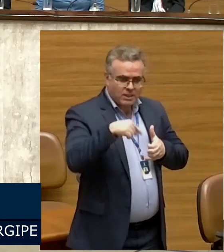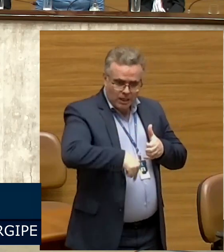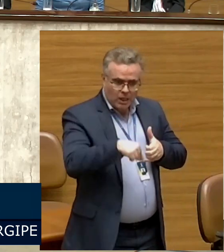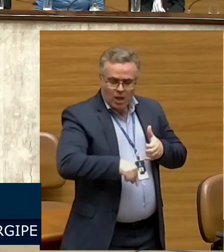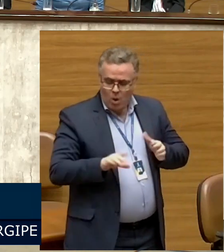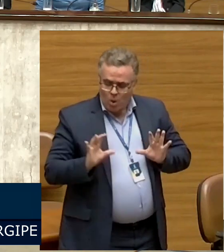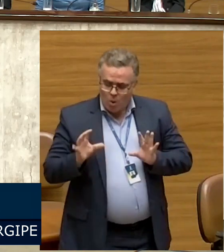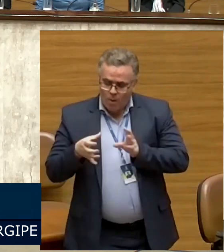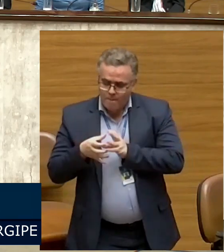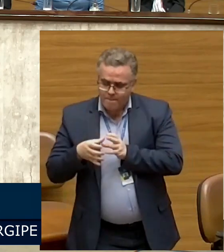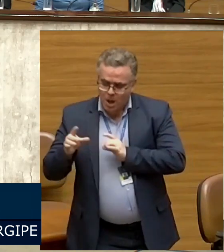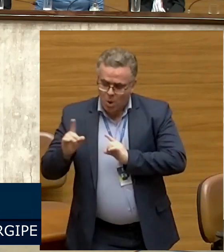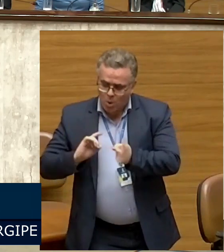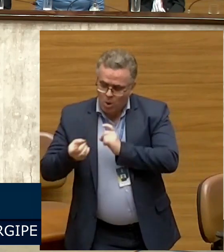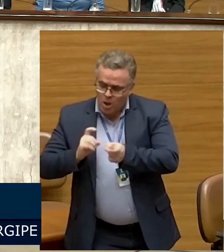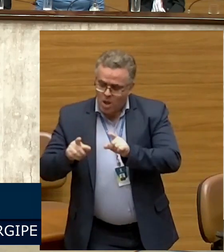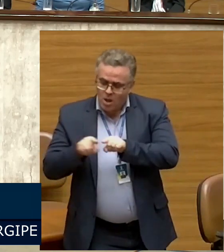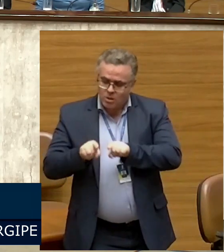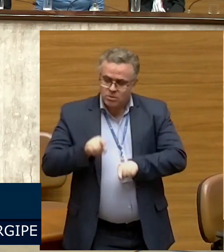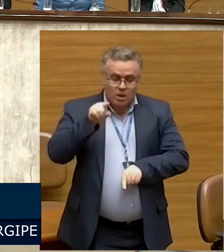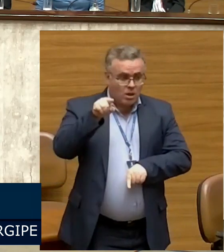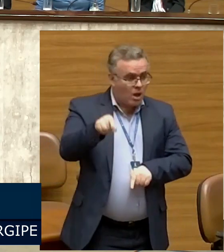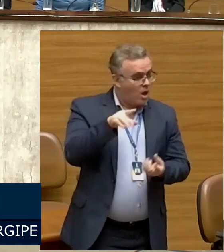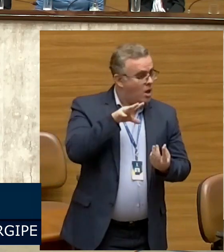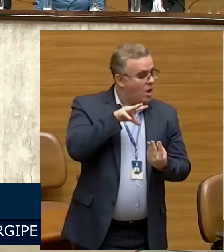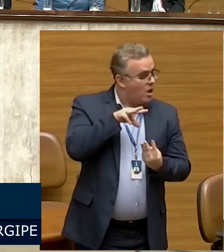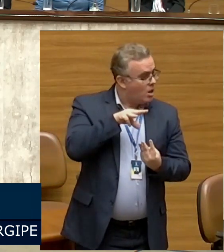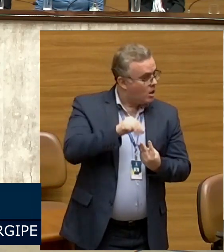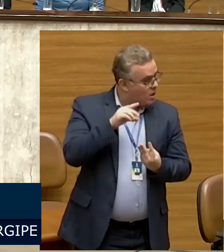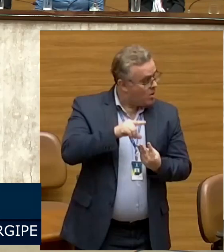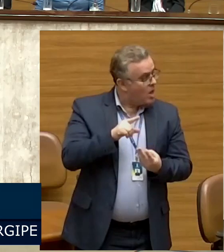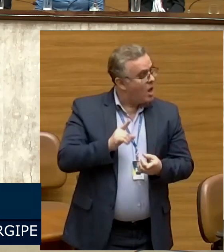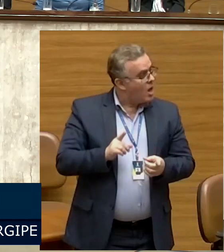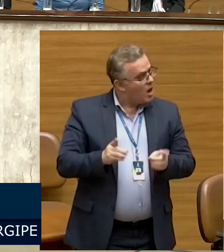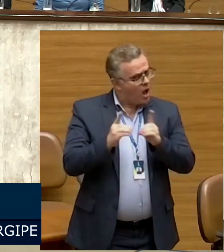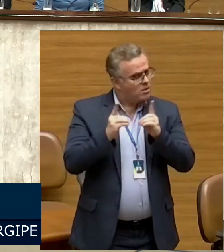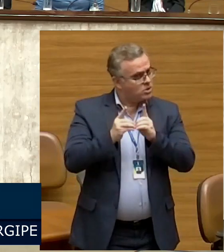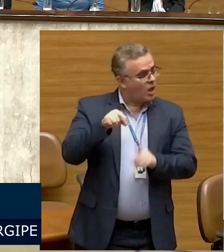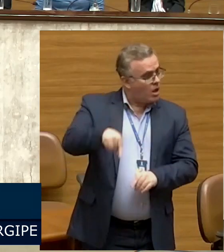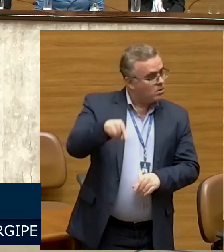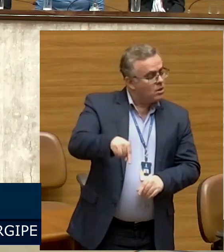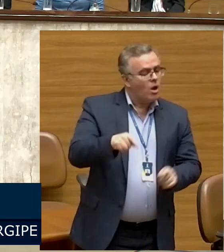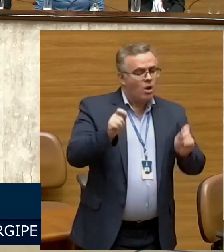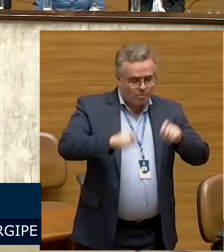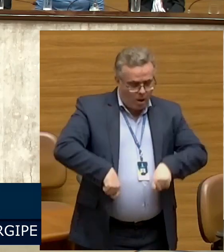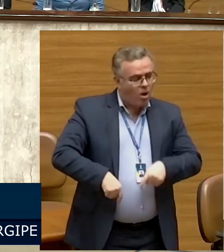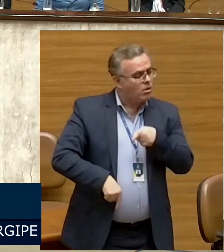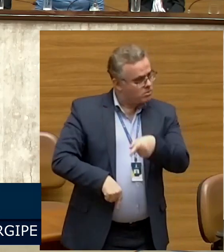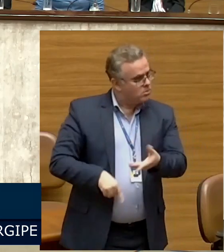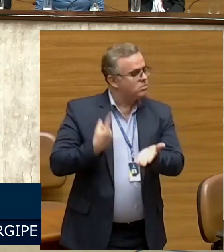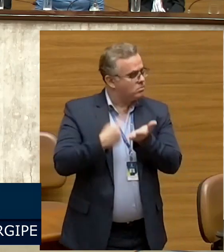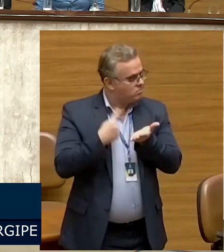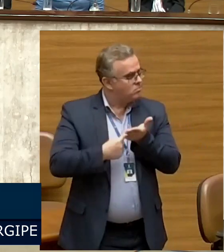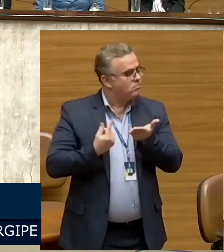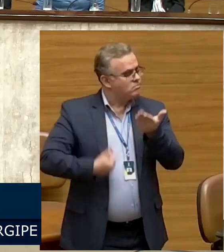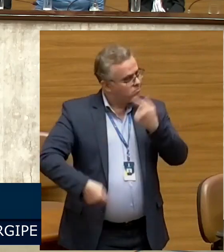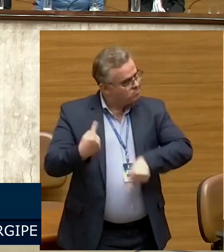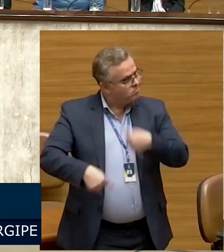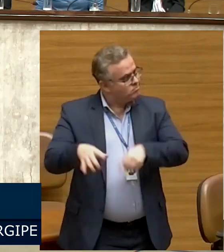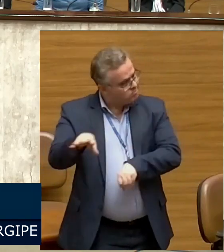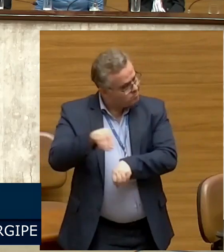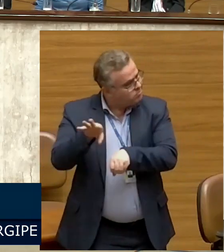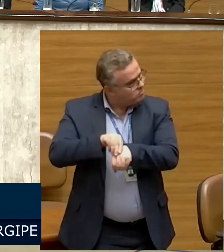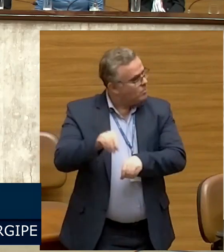unir, né, tanto com o Departamento de Letras lá e Libras da Universidade Federal de Sergipe,